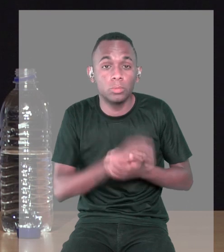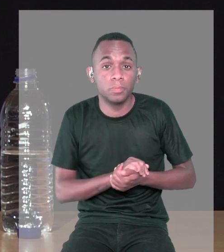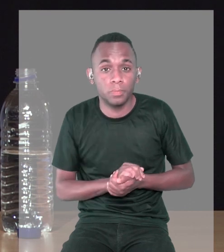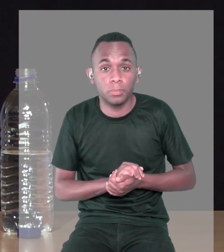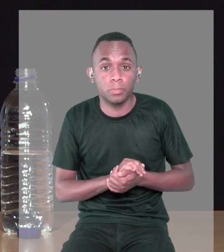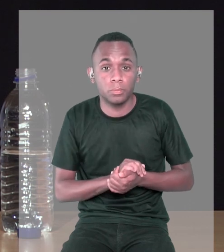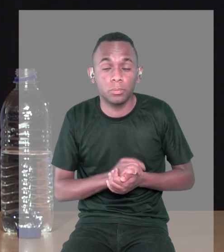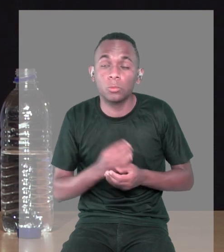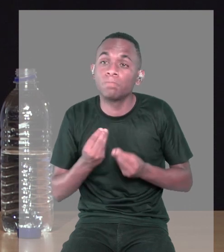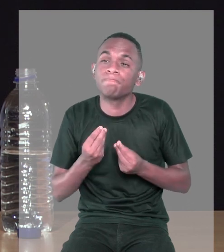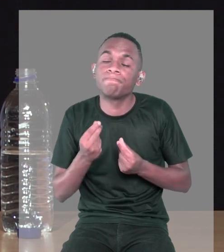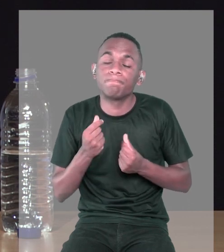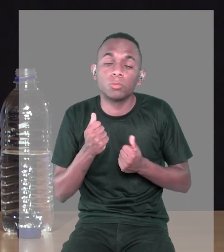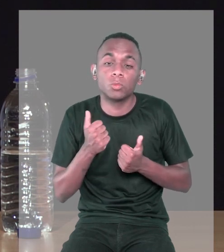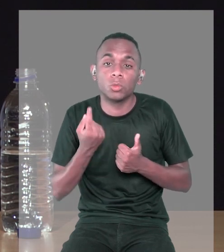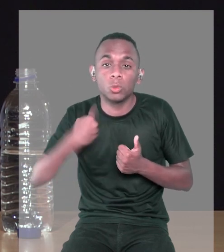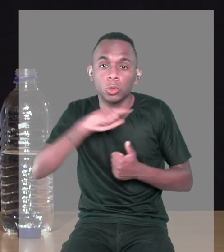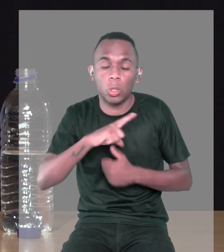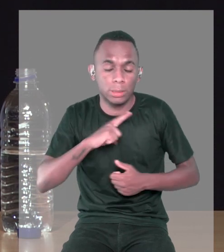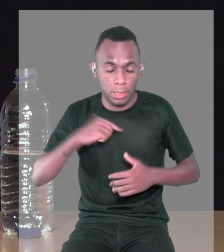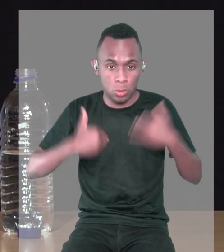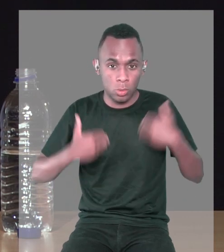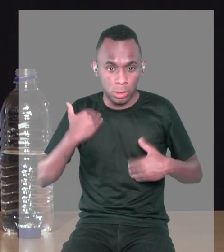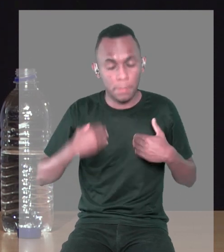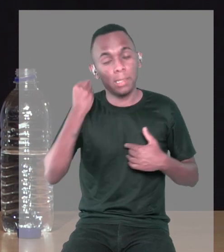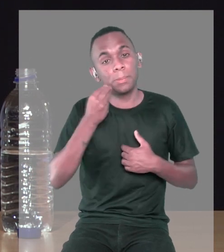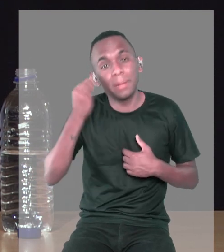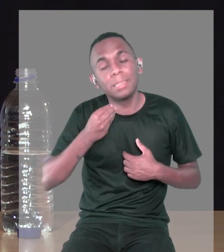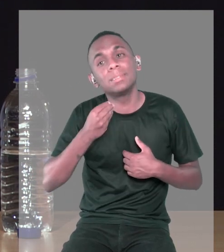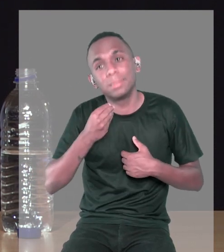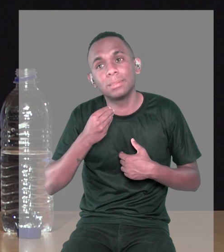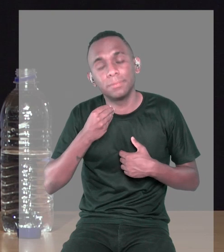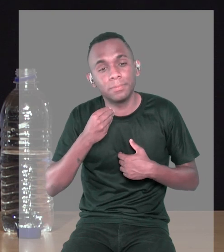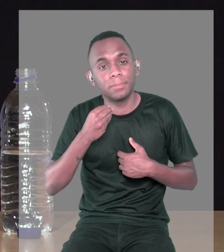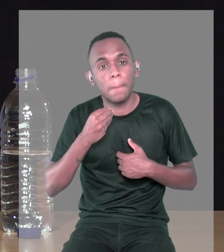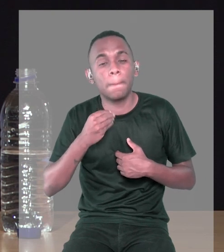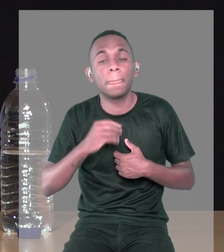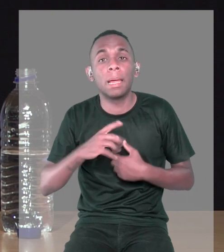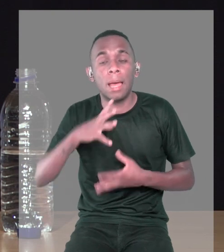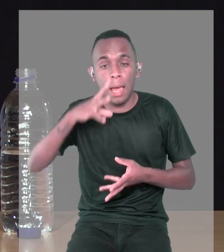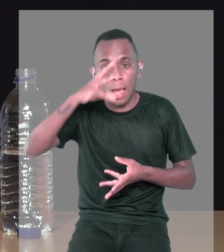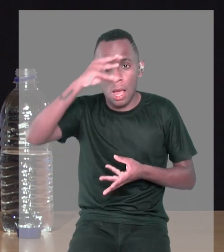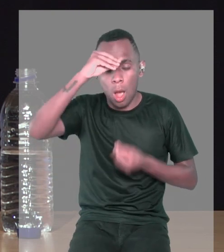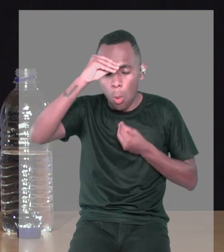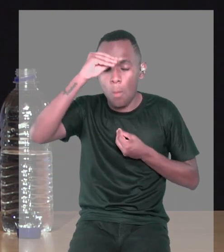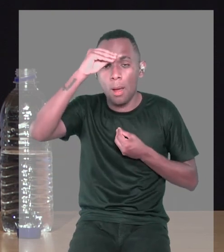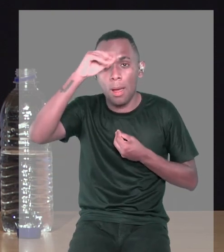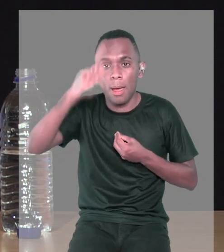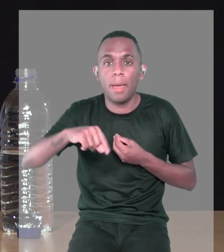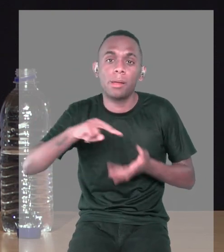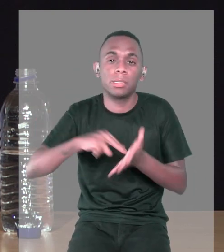prometida e evanescente do gosto que temos por nossos corpos, é que finalmente e simplesmente a